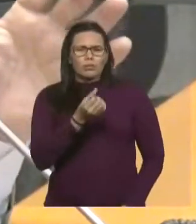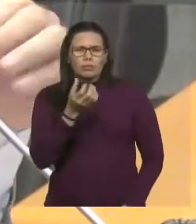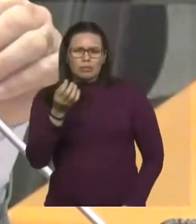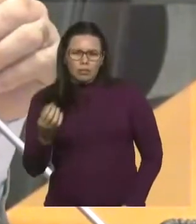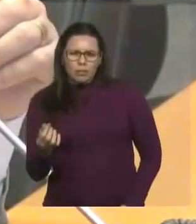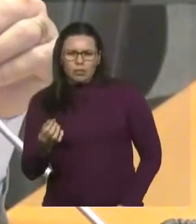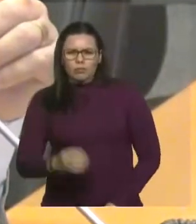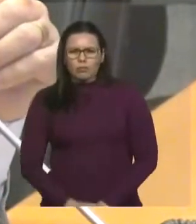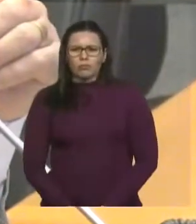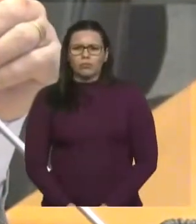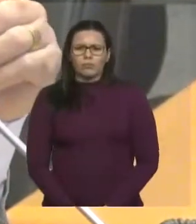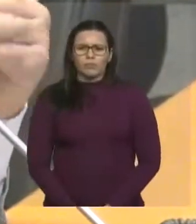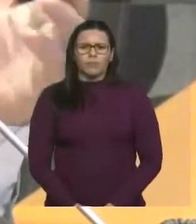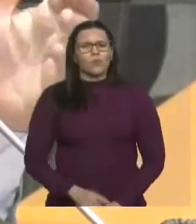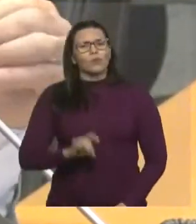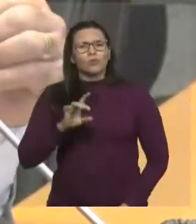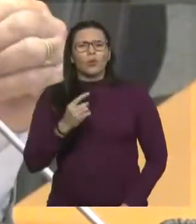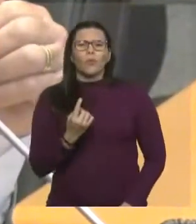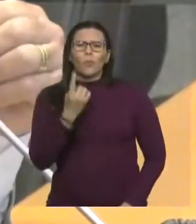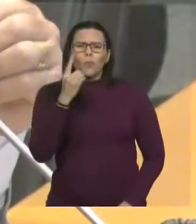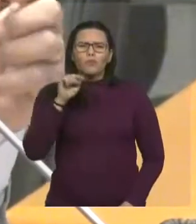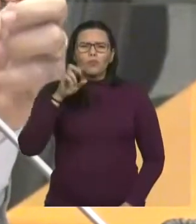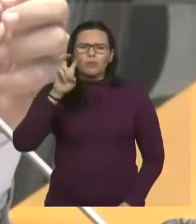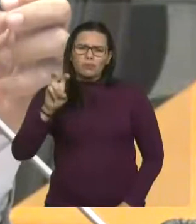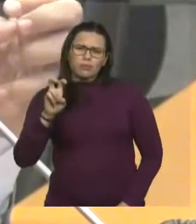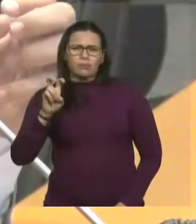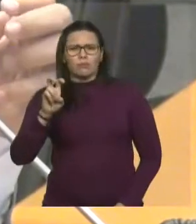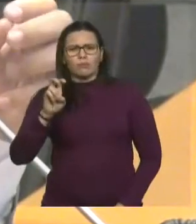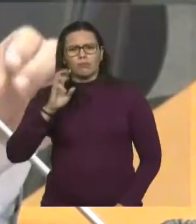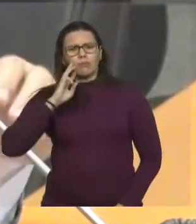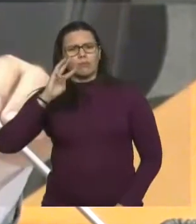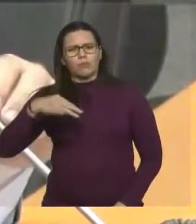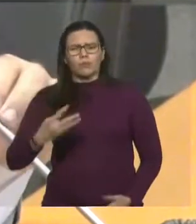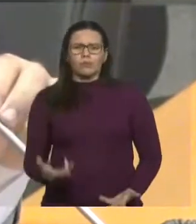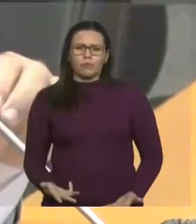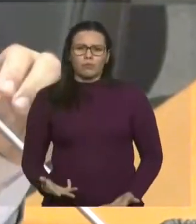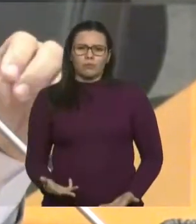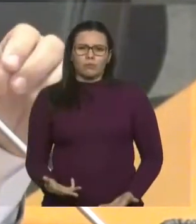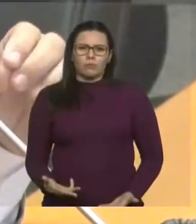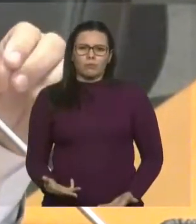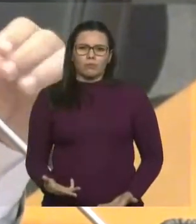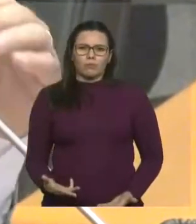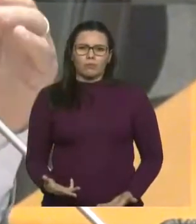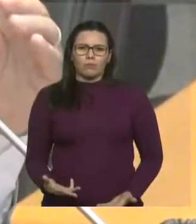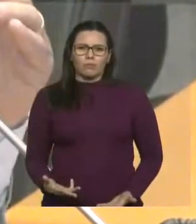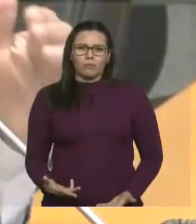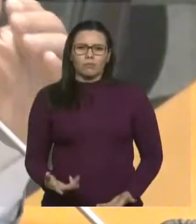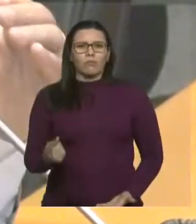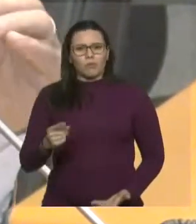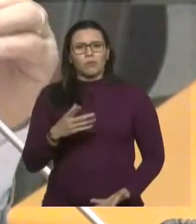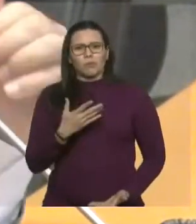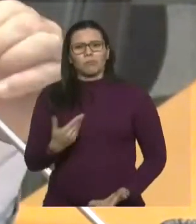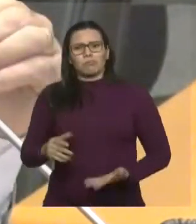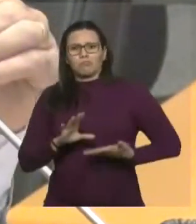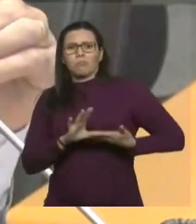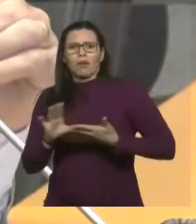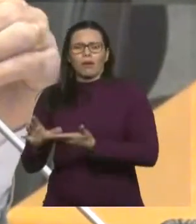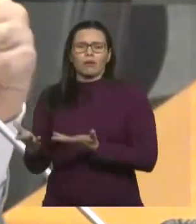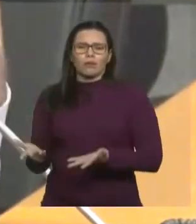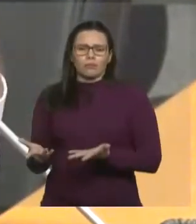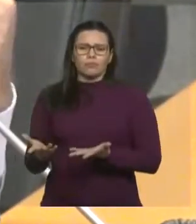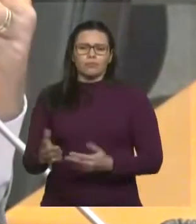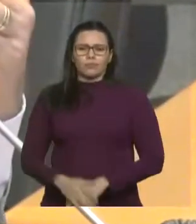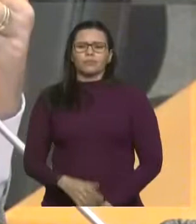1.100.000, que é um recurso importante para o tratamento desses pacientes. Eu quero parabenizar Vossa Excelência